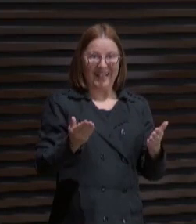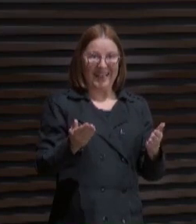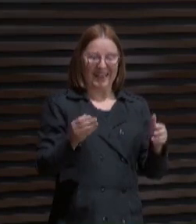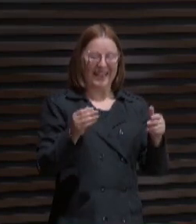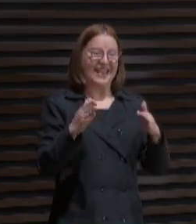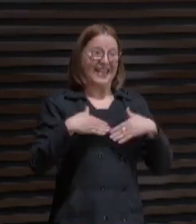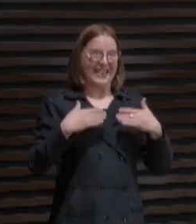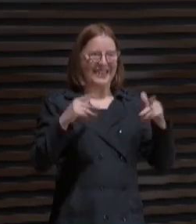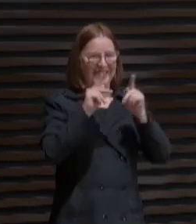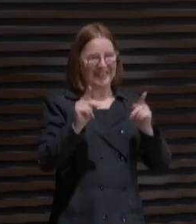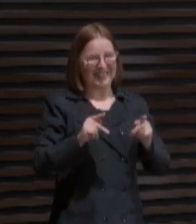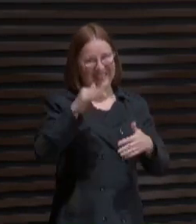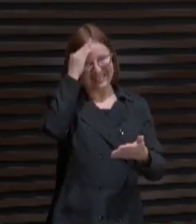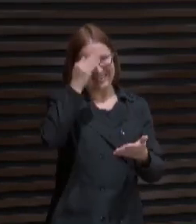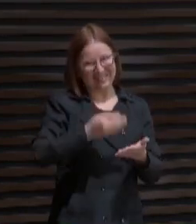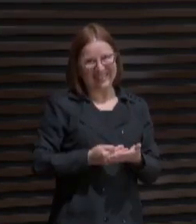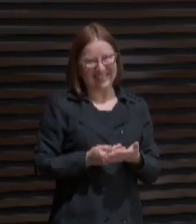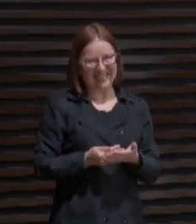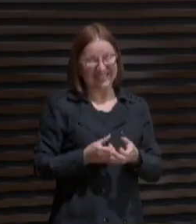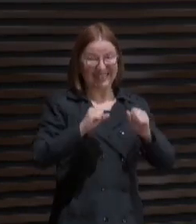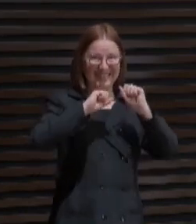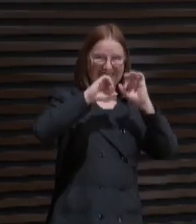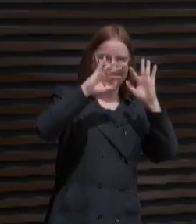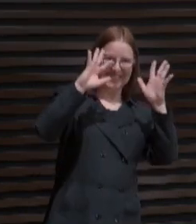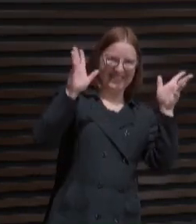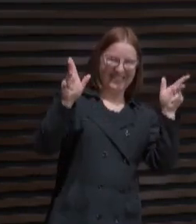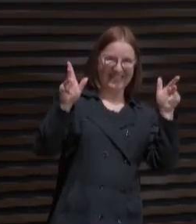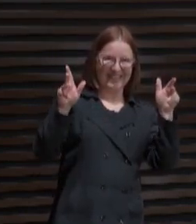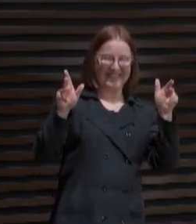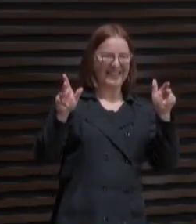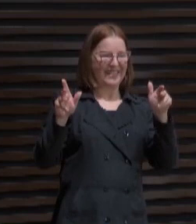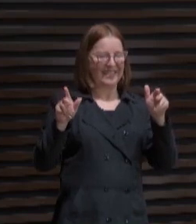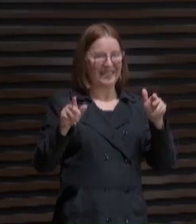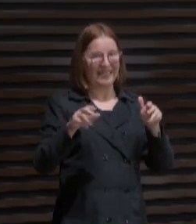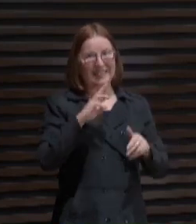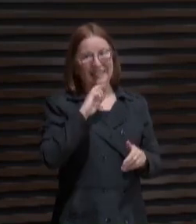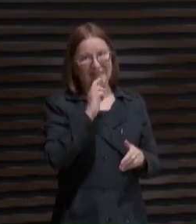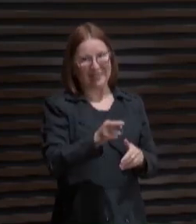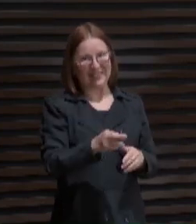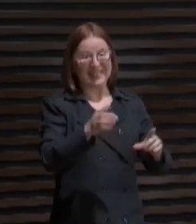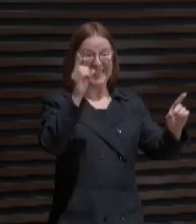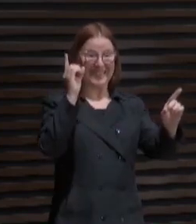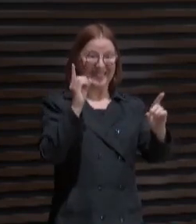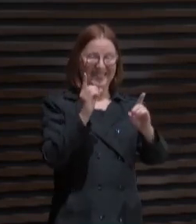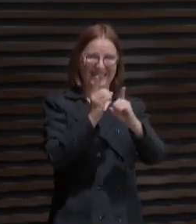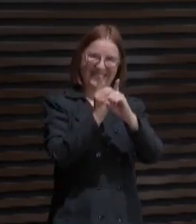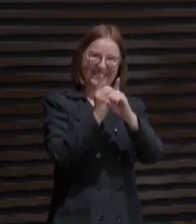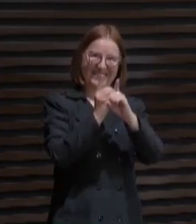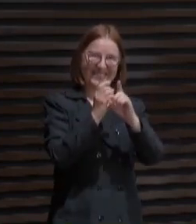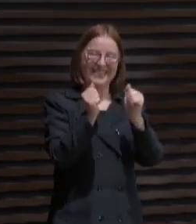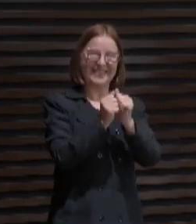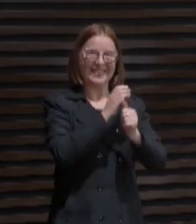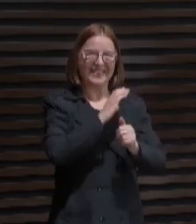paz e fé é claramente resultado do encontro e da caminhada com